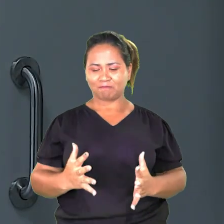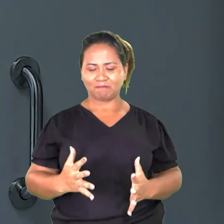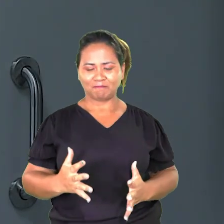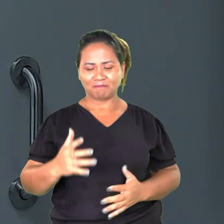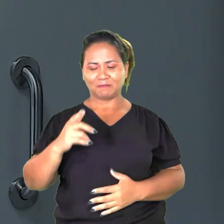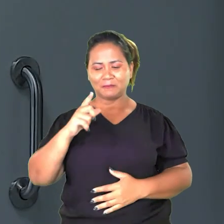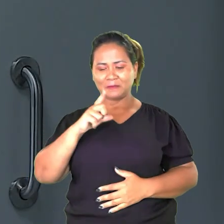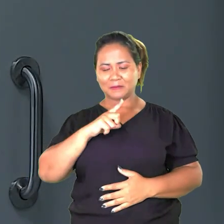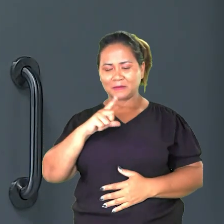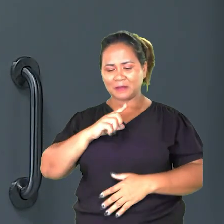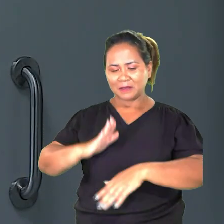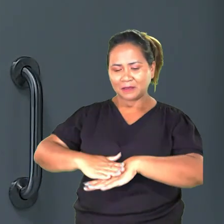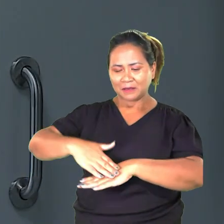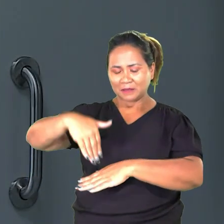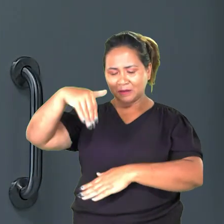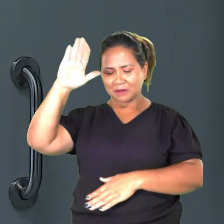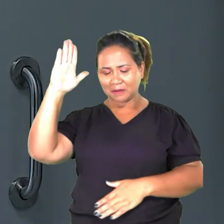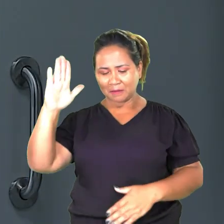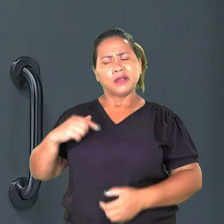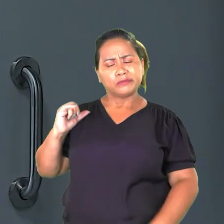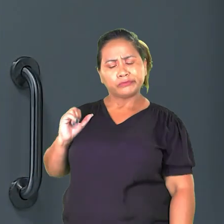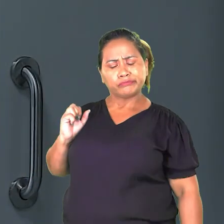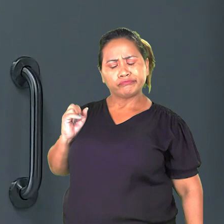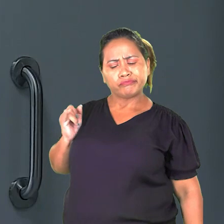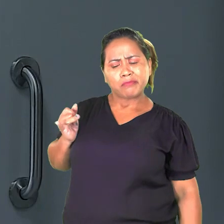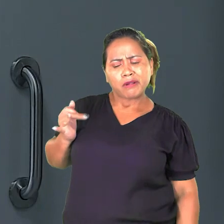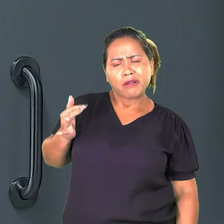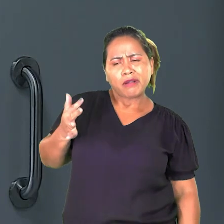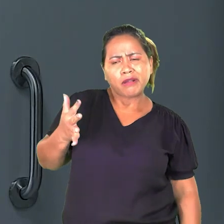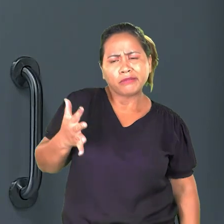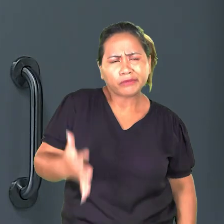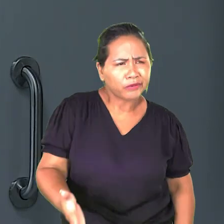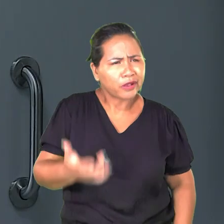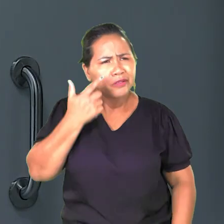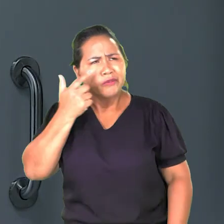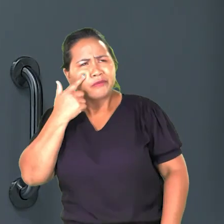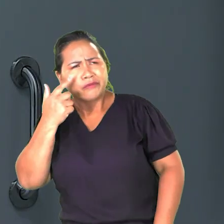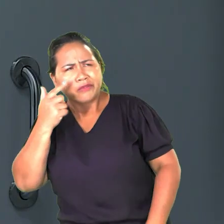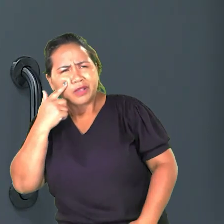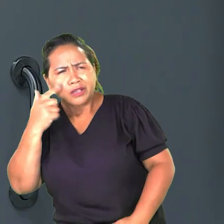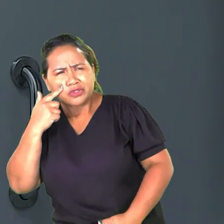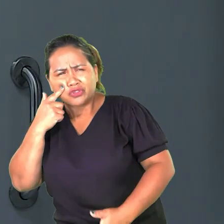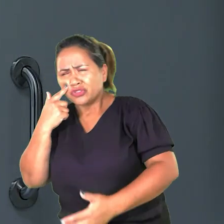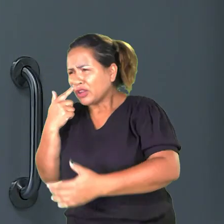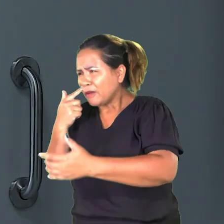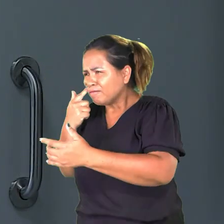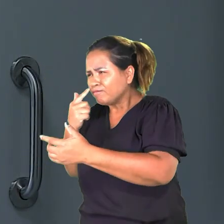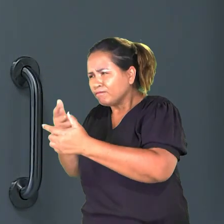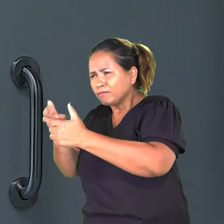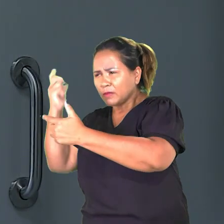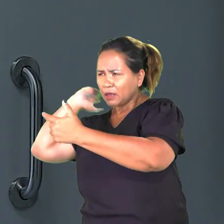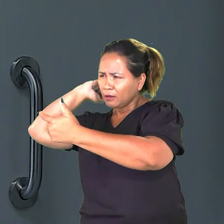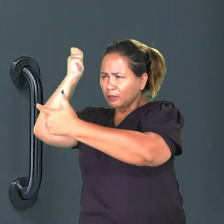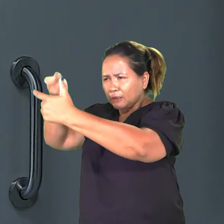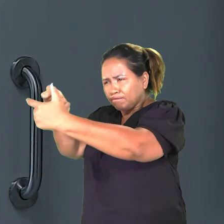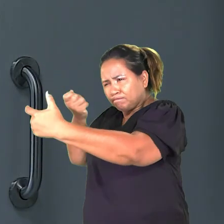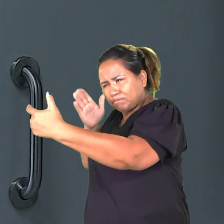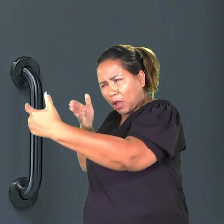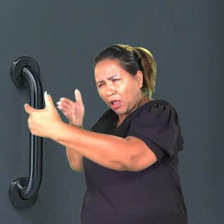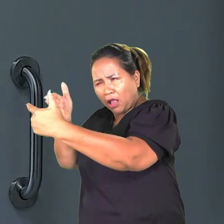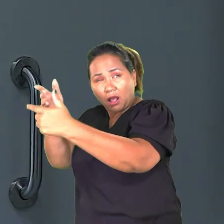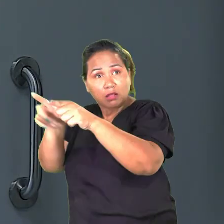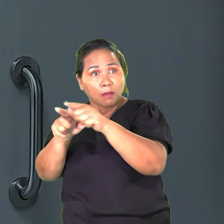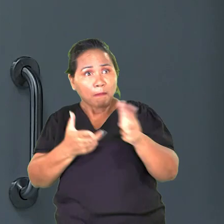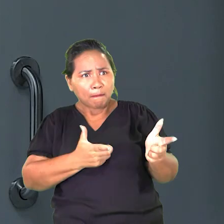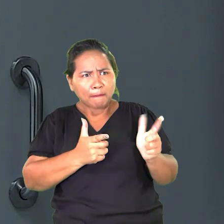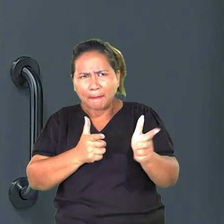fui muro de taipas guarnecendo o crepitar de fogos do silêncio. Ah, silêncios primeiros inspirando o amor